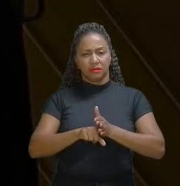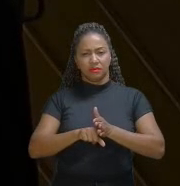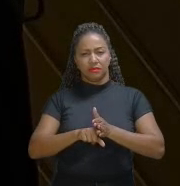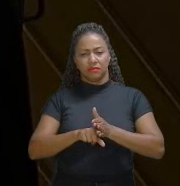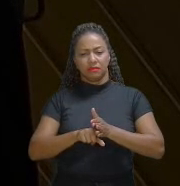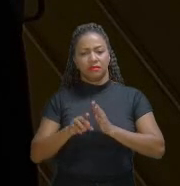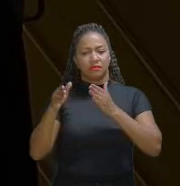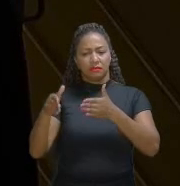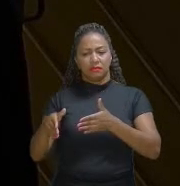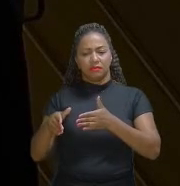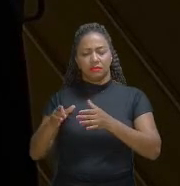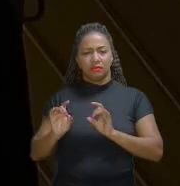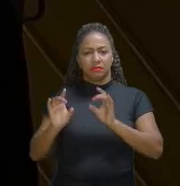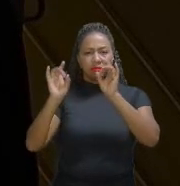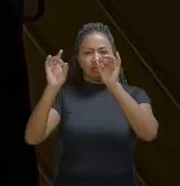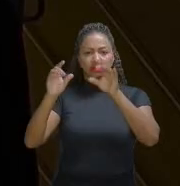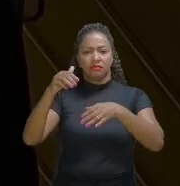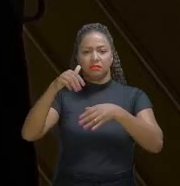especial eleitoral